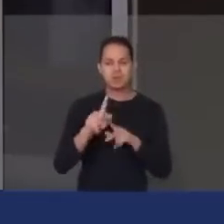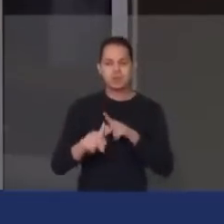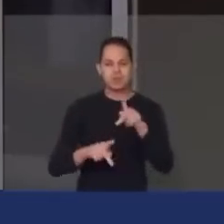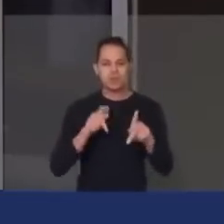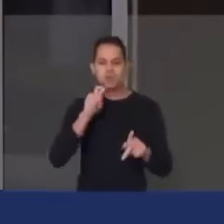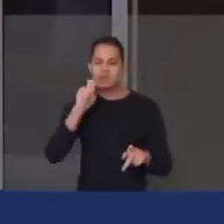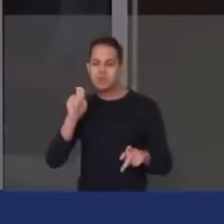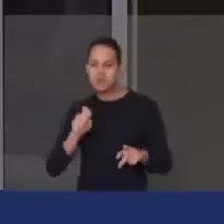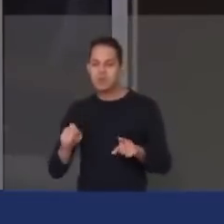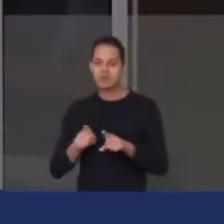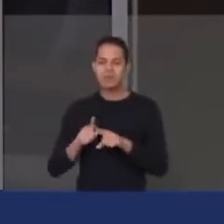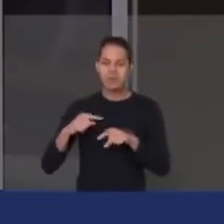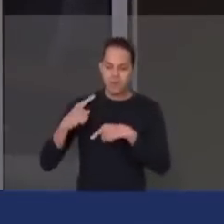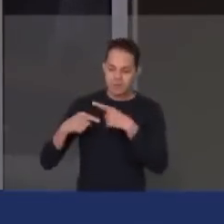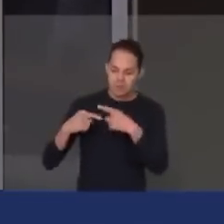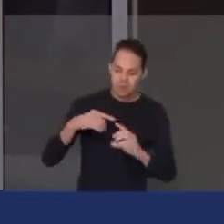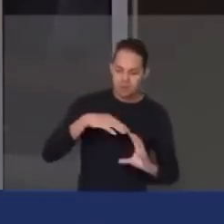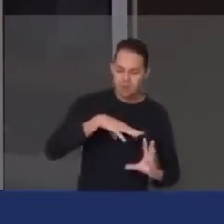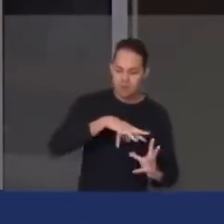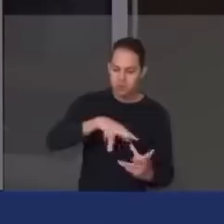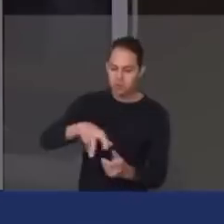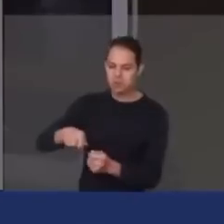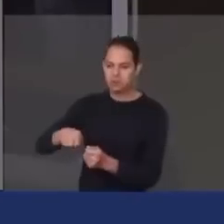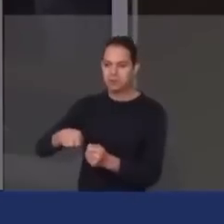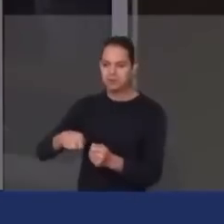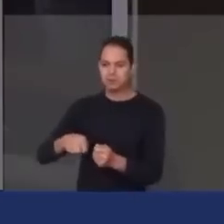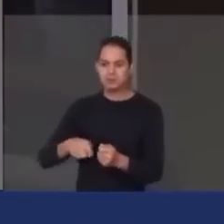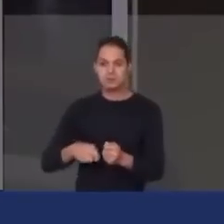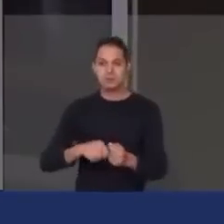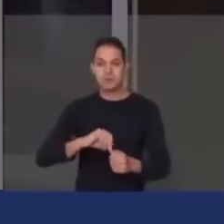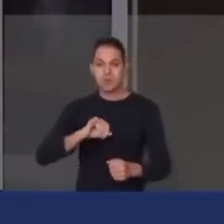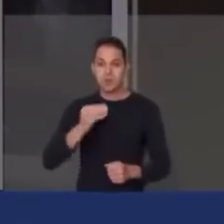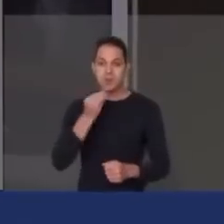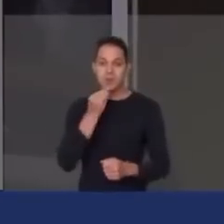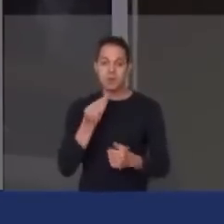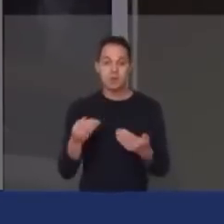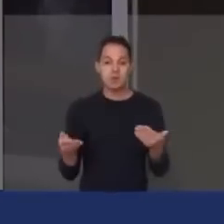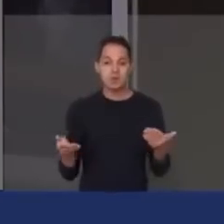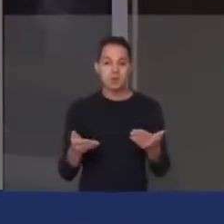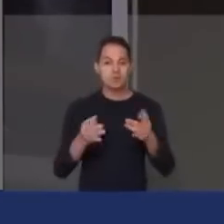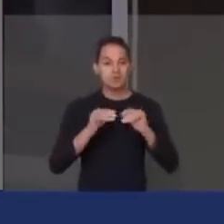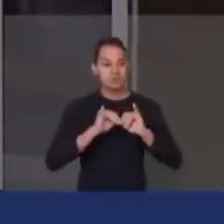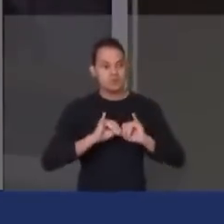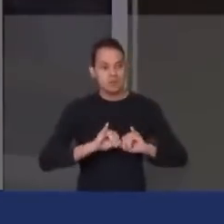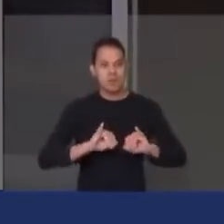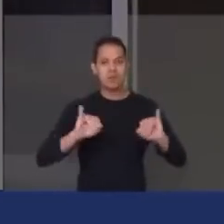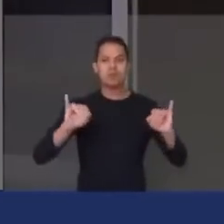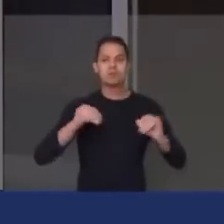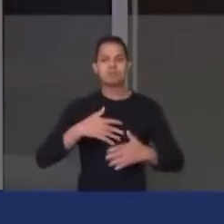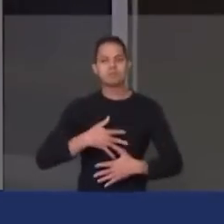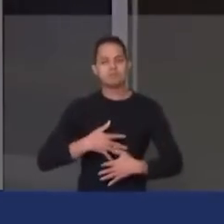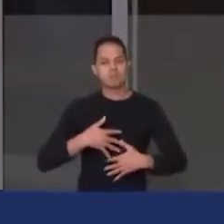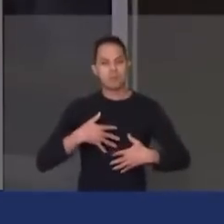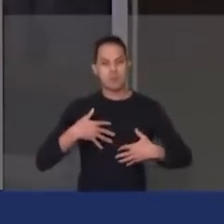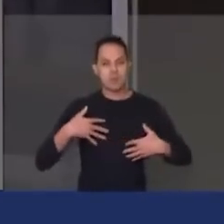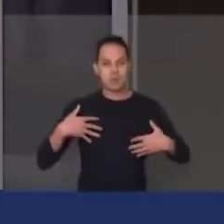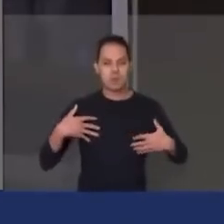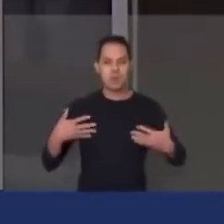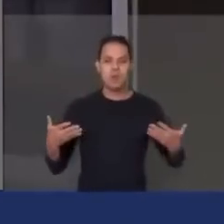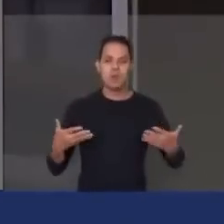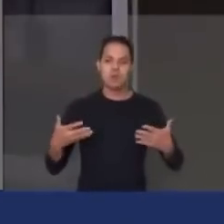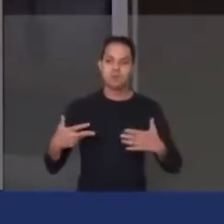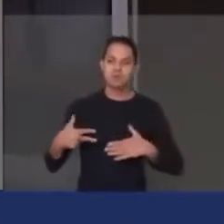descendentes em todo o mundo e nessa oportunidade declara O que é uma grande honra e Sara que hoje